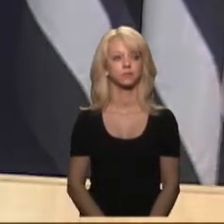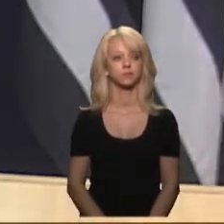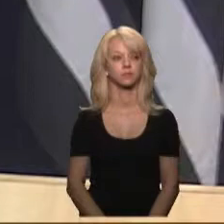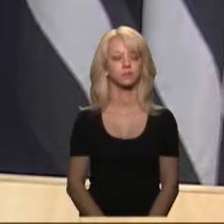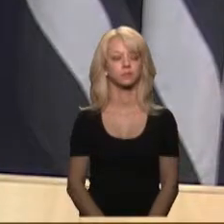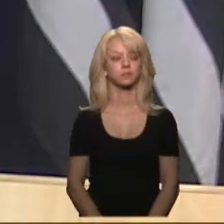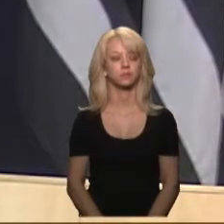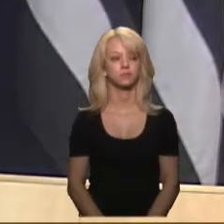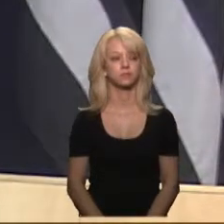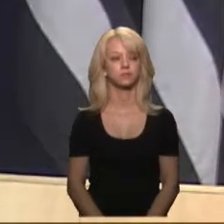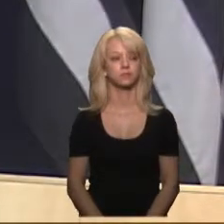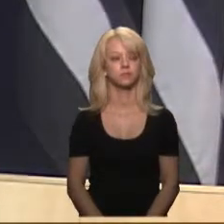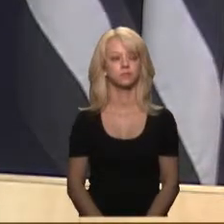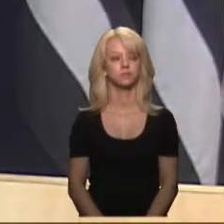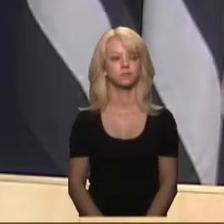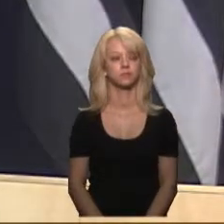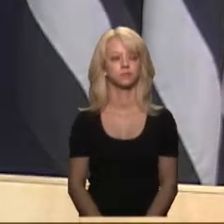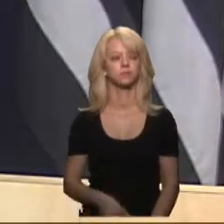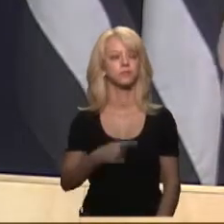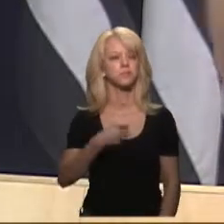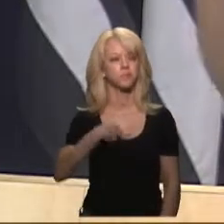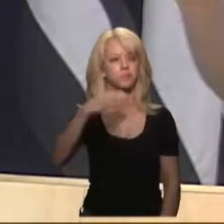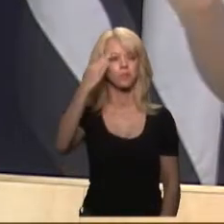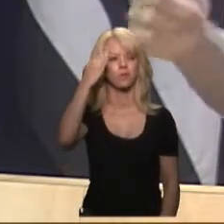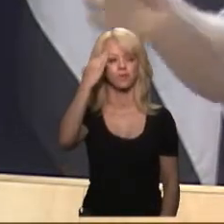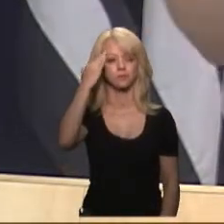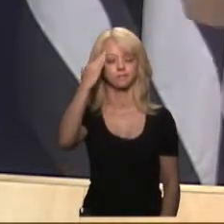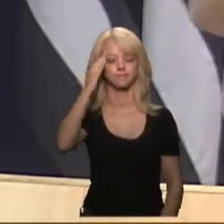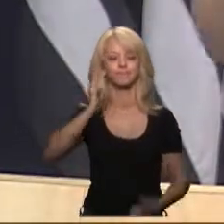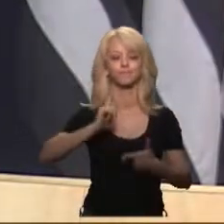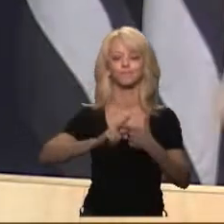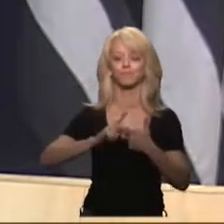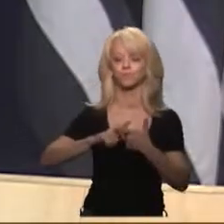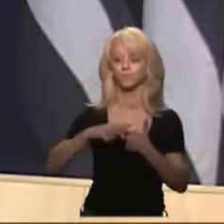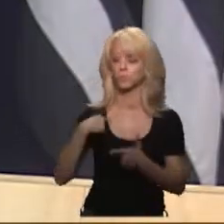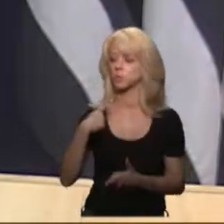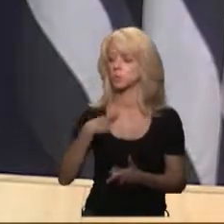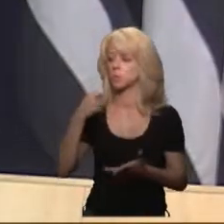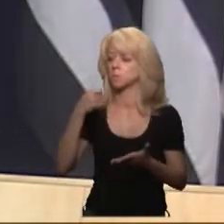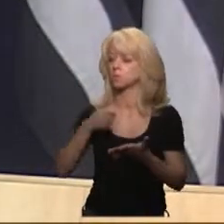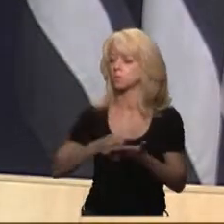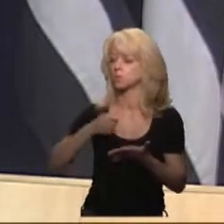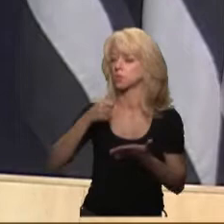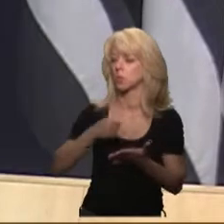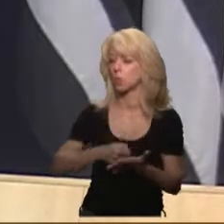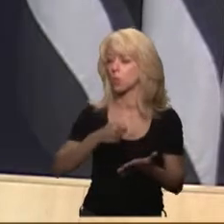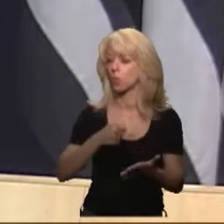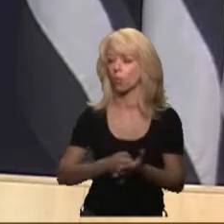porque agora eu estou entendendo porque às vezes a gente cobra justiça, mas às vezes nós somos injustos.